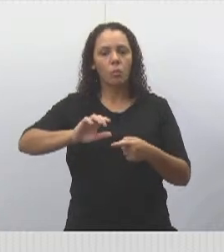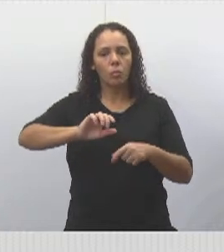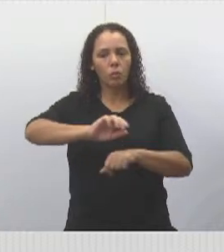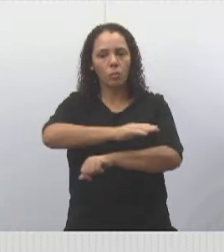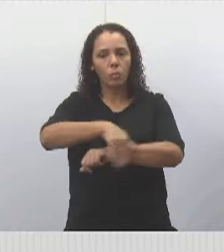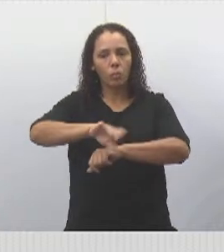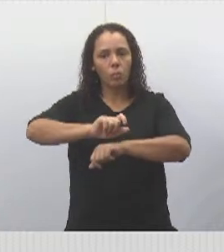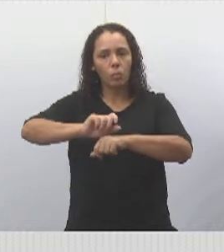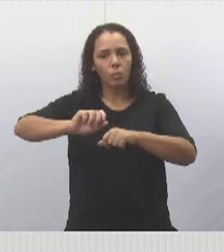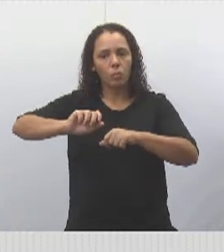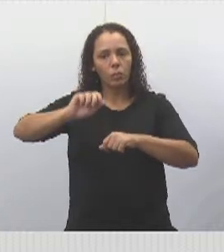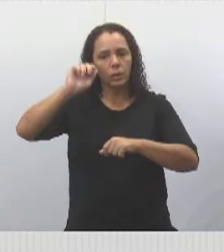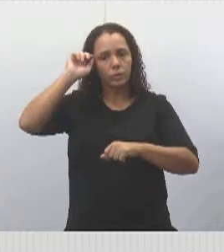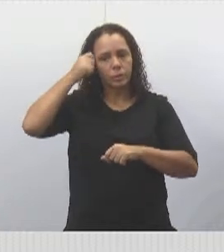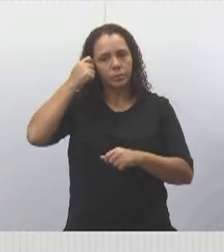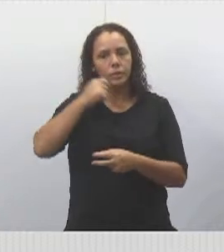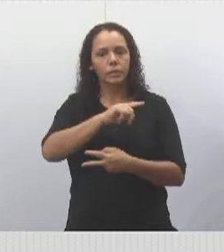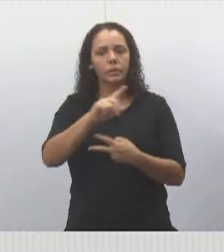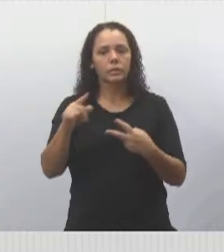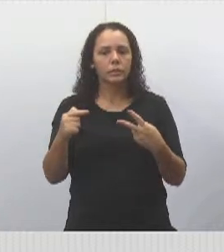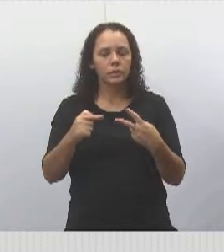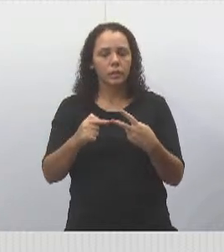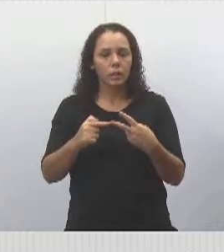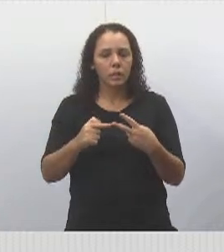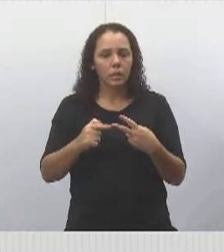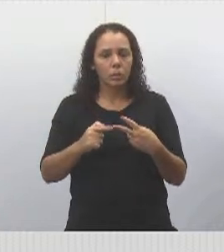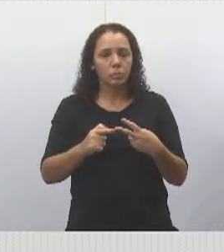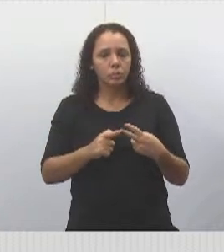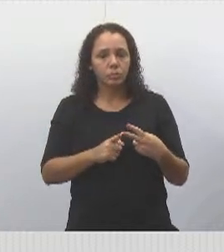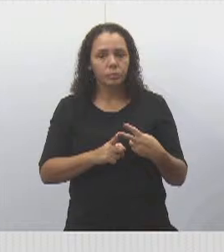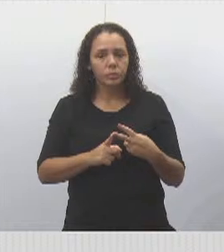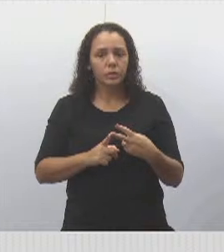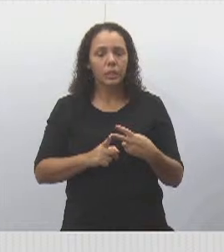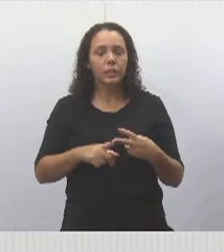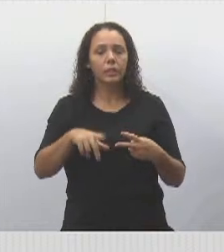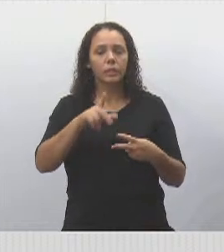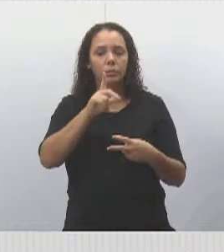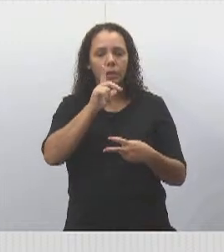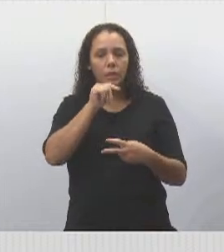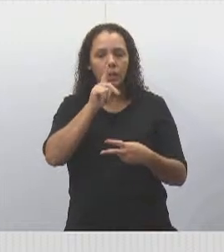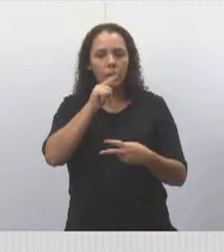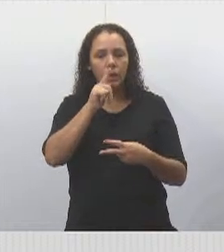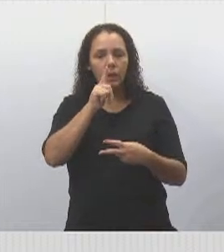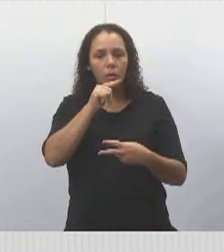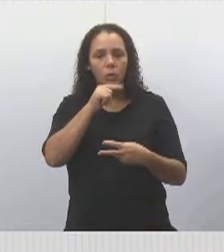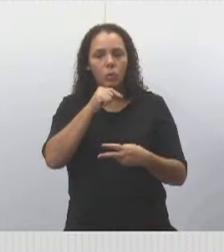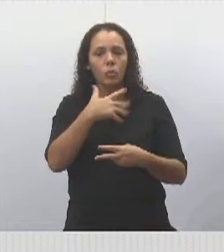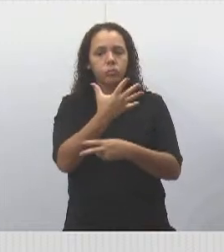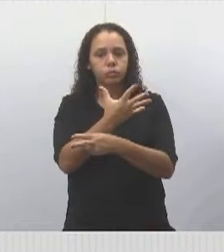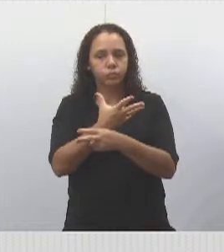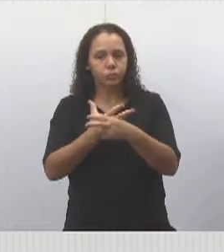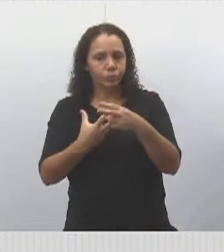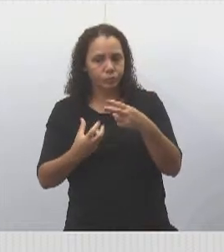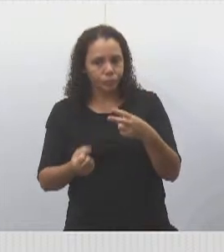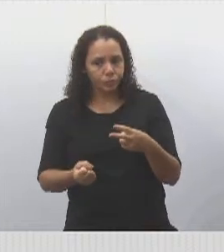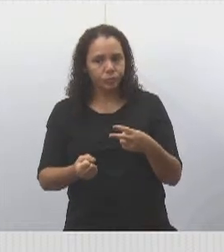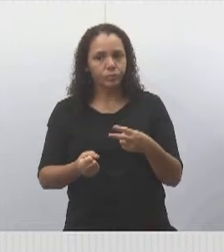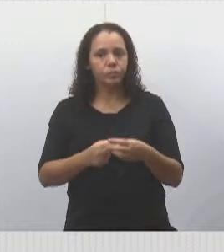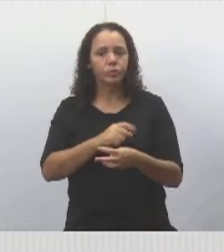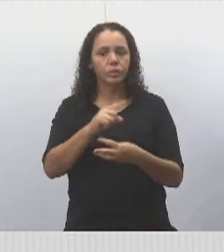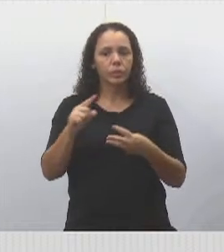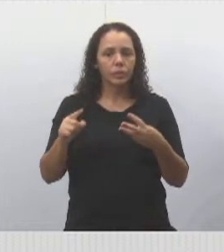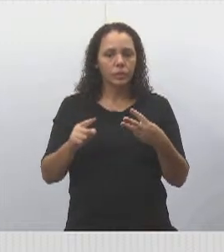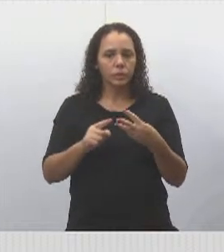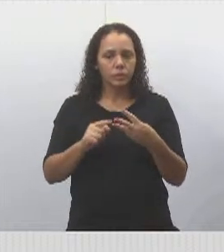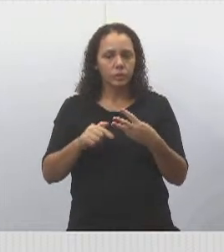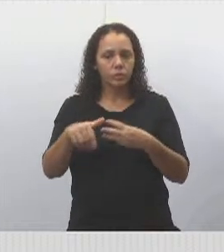Pinheiro, Julieta Barroso Prota, Padre Juca, Princesa Diana, Duarte da Costa, drenagem das ruas Princesa Diana,